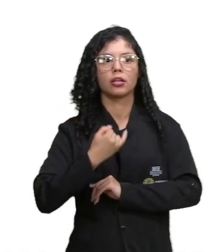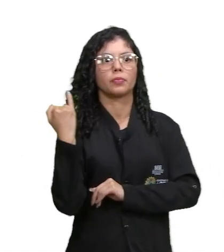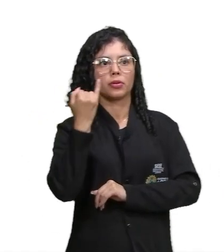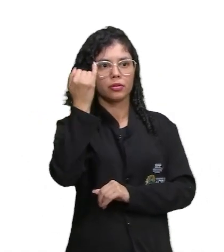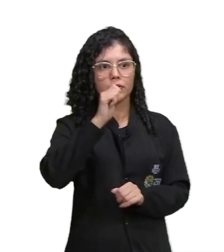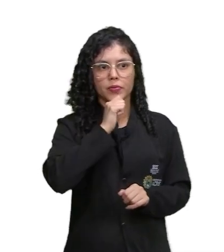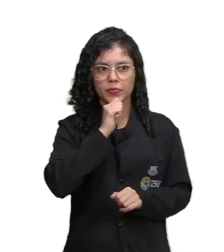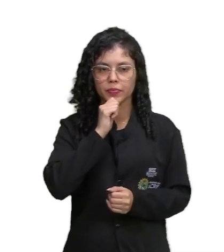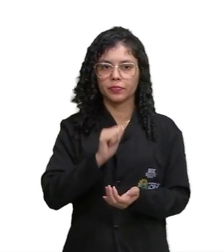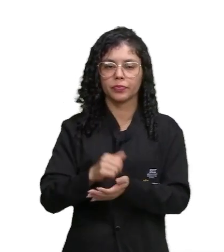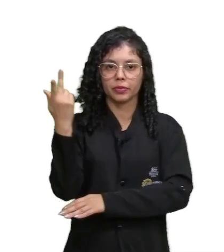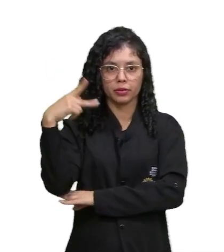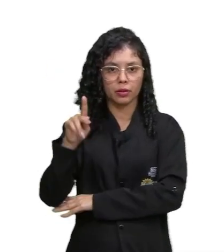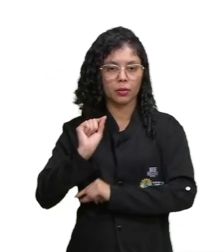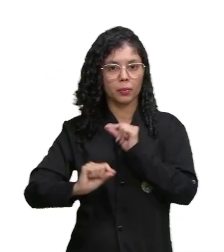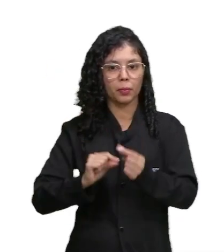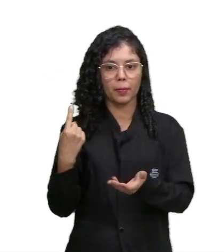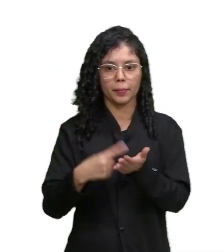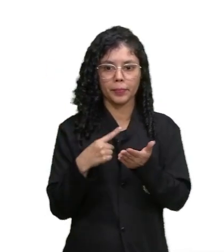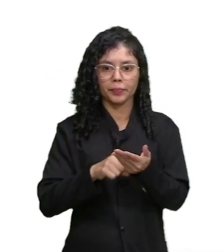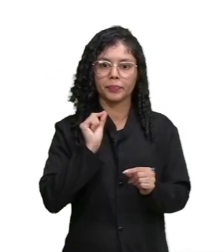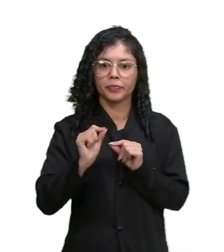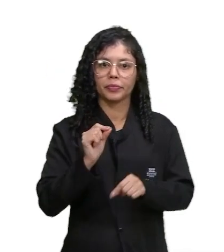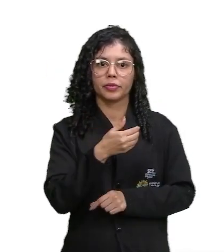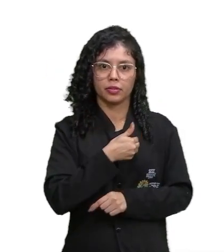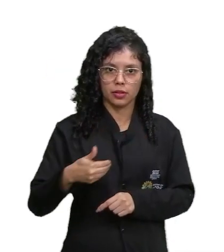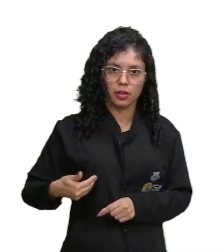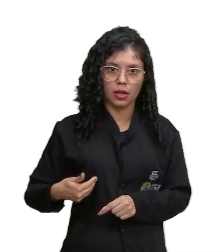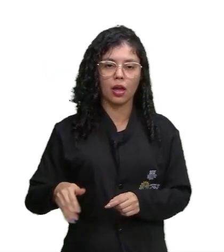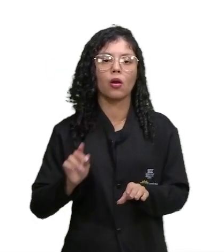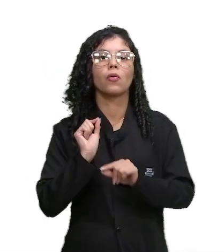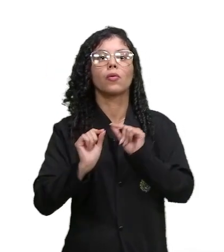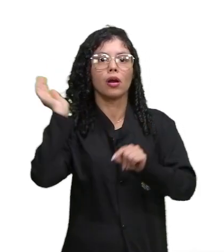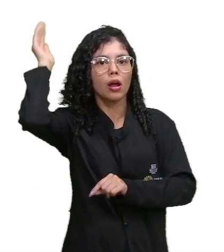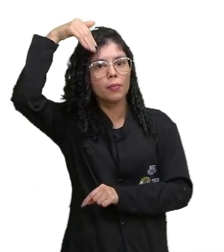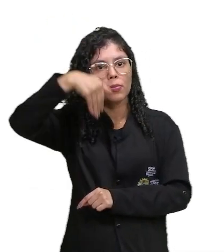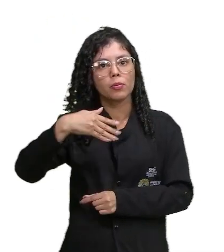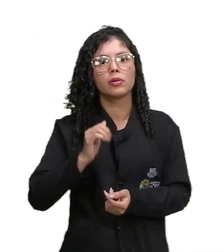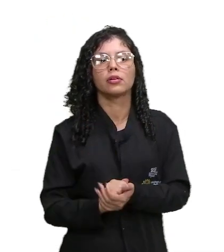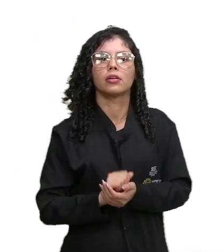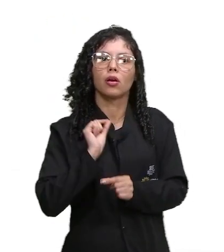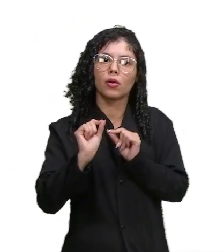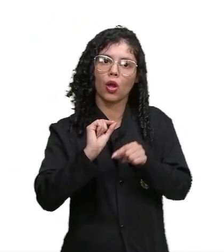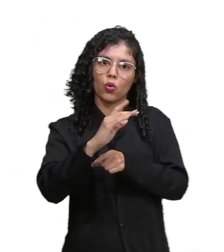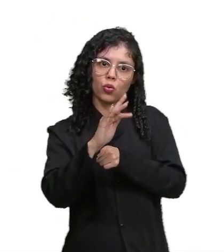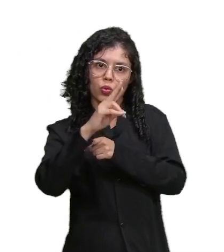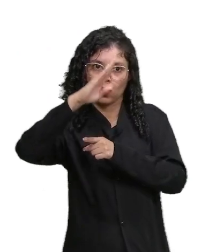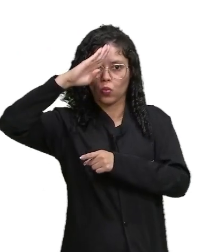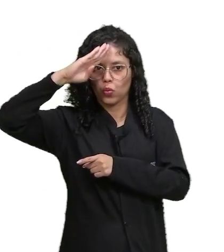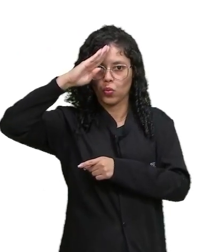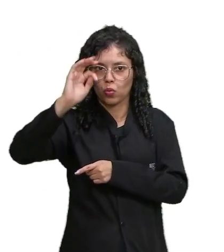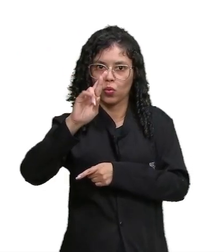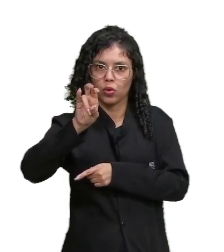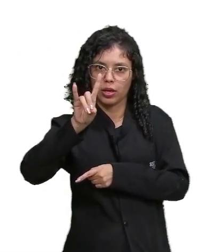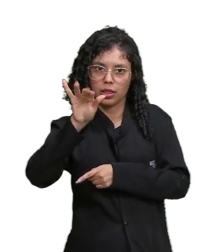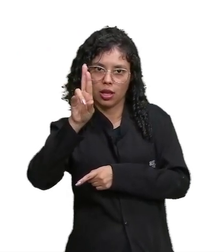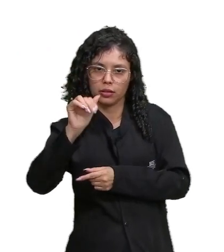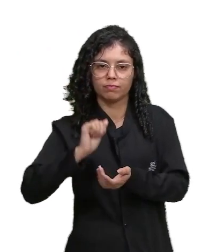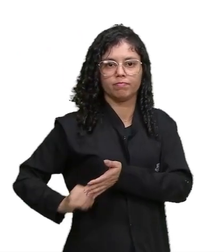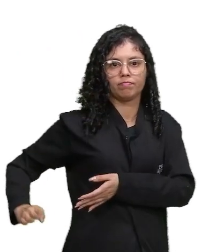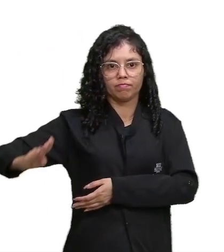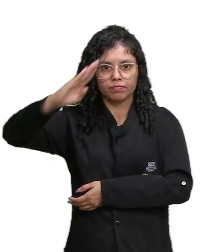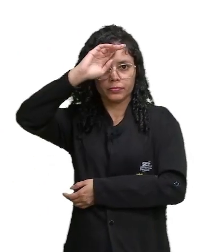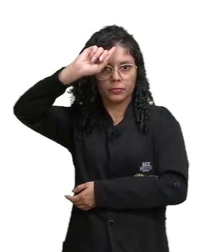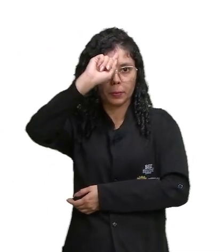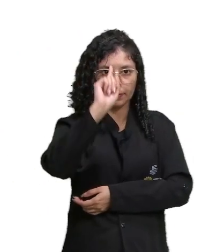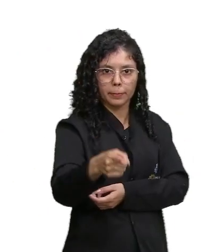importante desse período, né, que vai marcar essa república oligárquica, é o coronelismo. O coronelismo é simples. Os coronéis